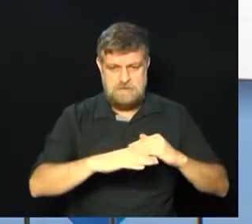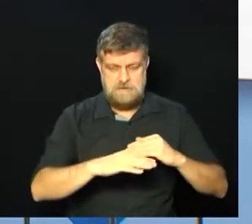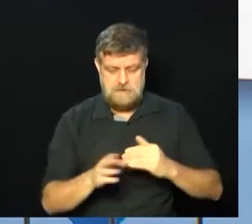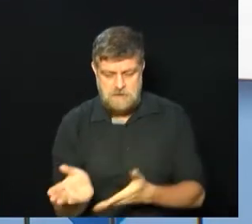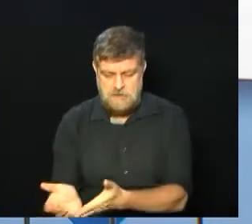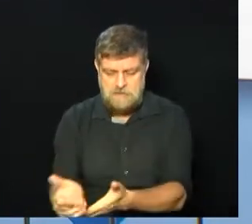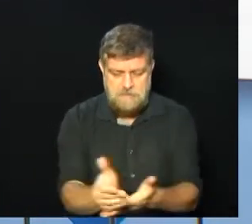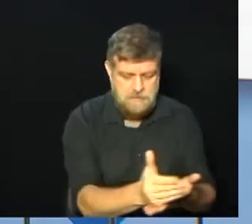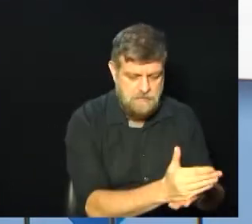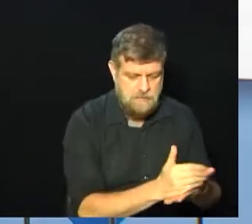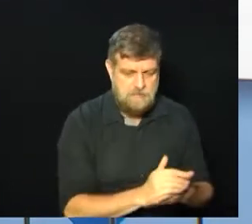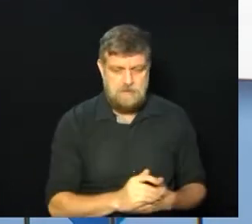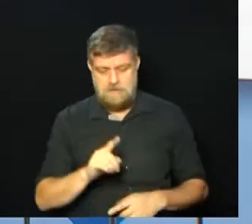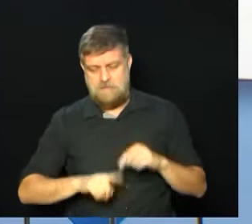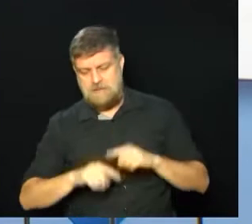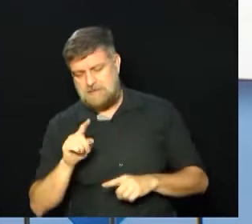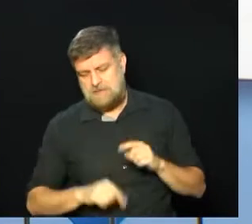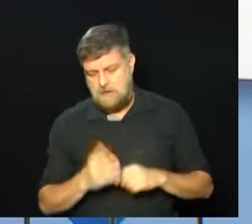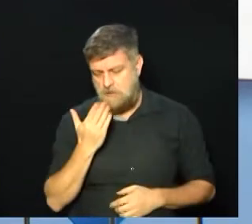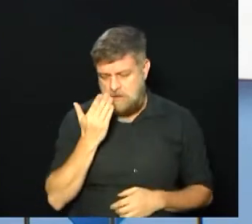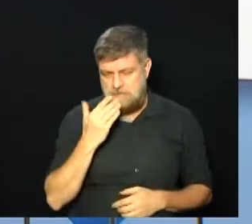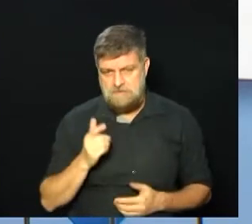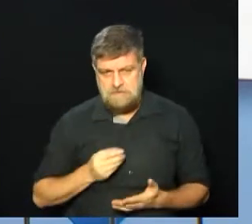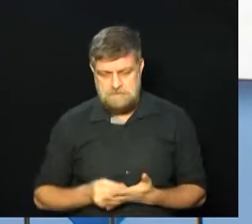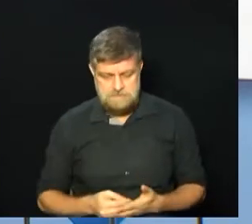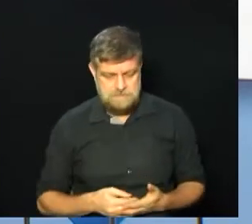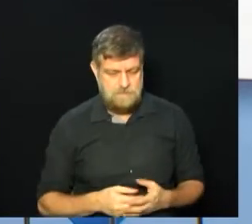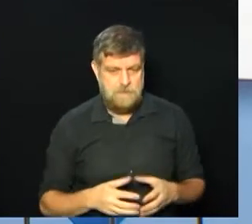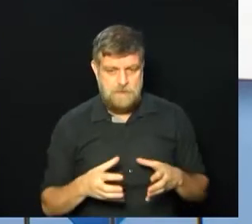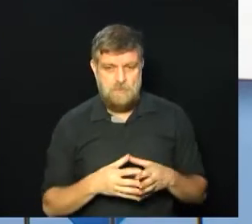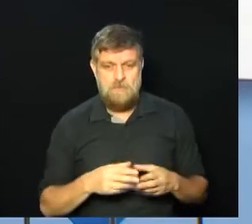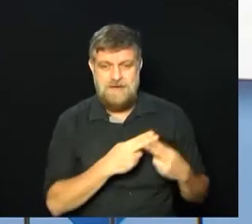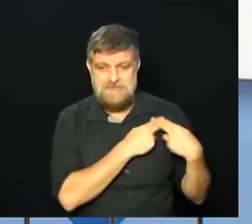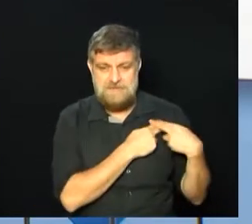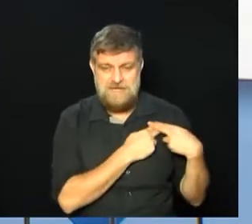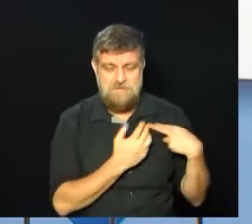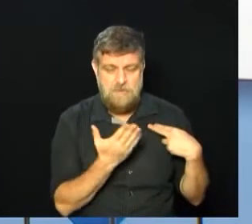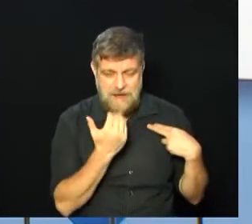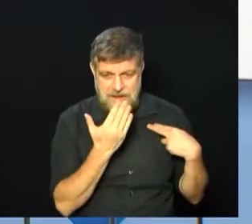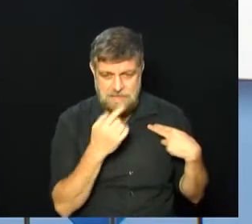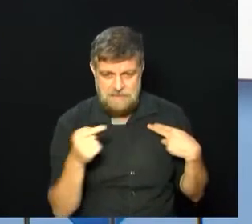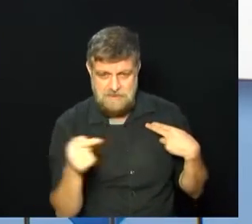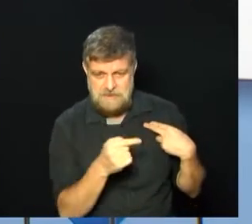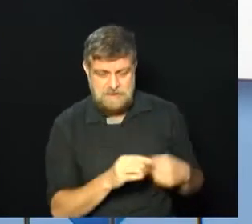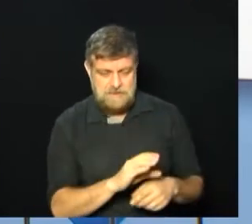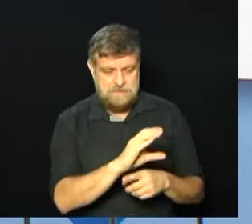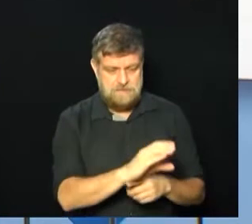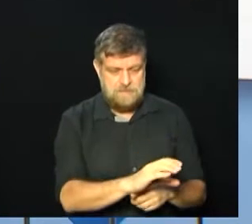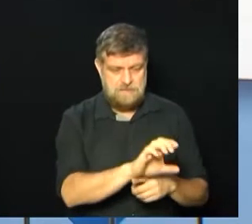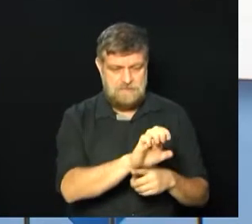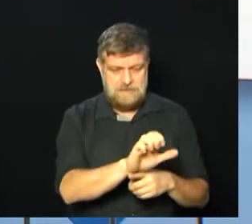o recolhimento desses alimentos que são encaminhados ao banco de alimentos aqui da prefeitura que fica lá na Ceasa